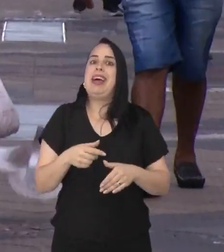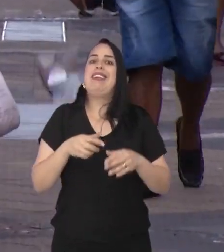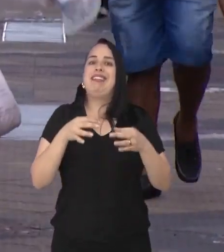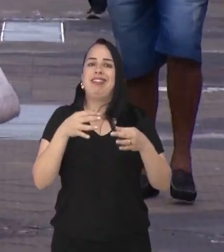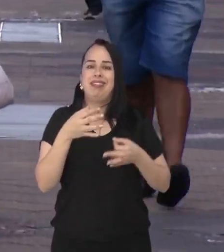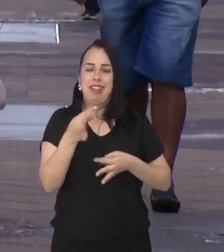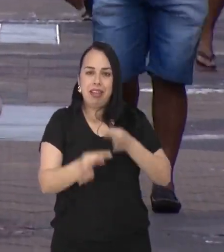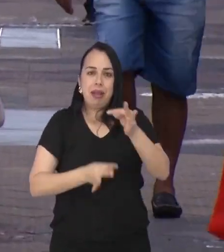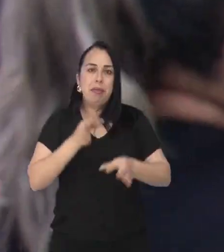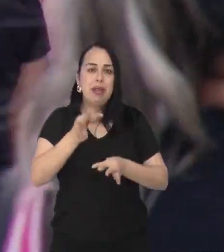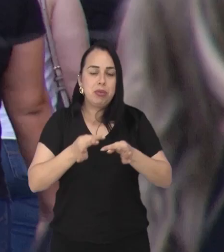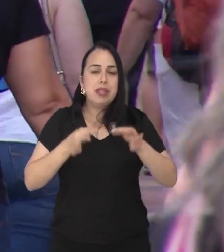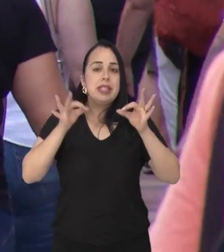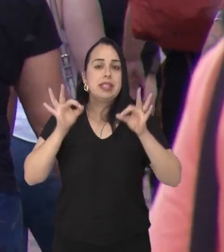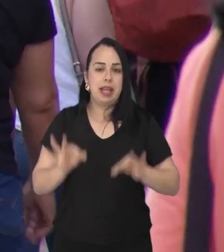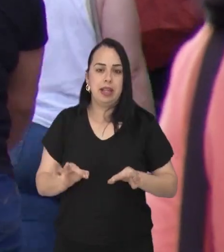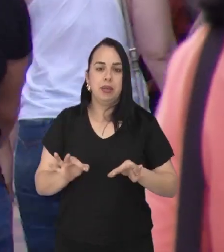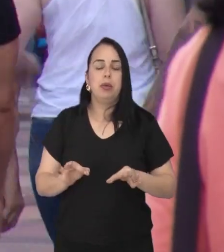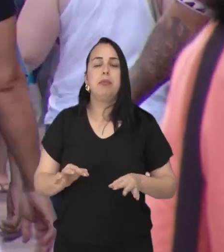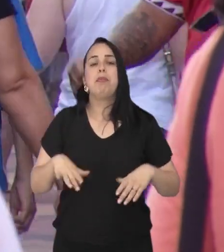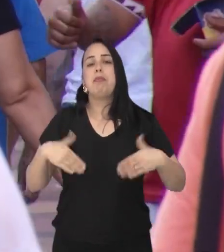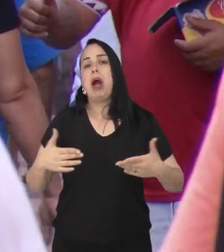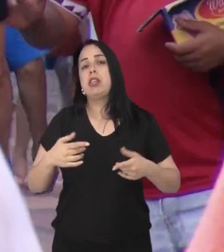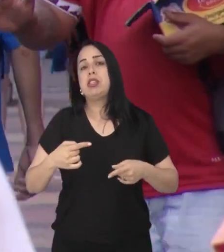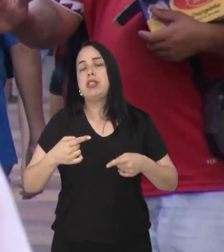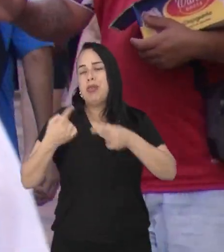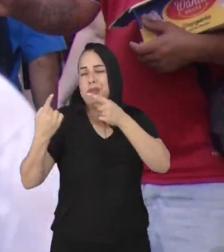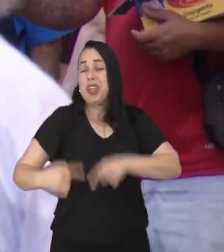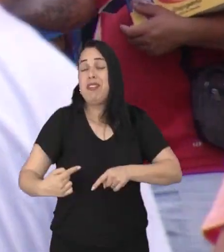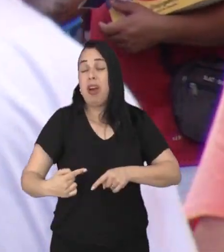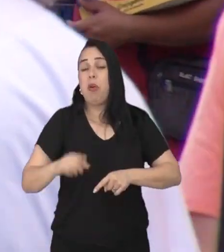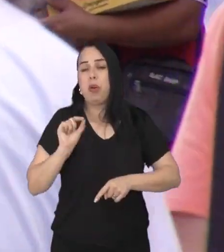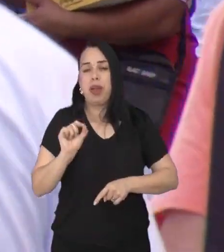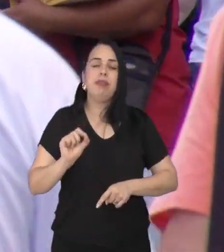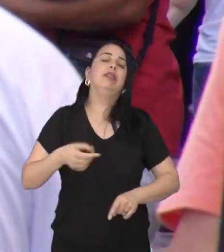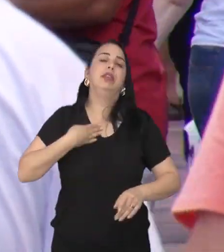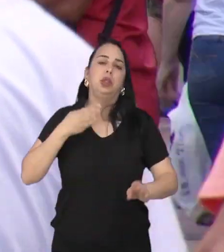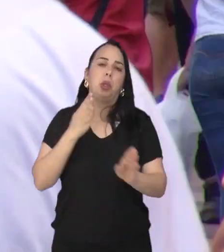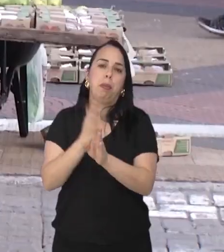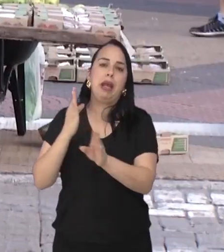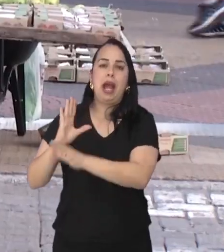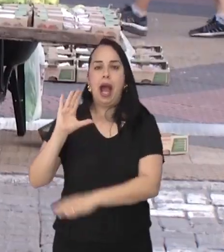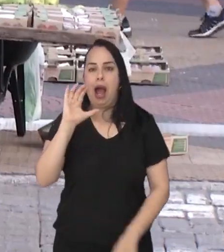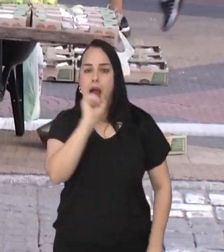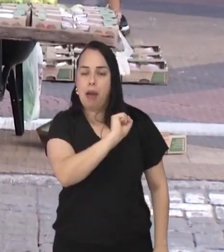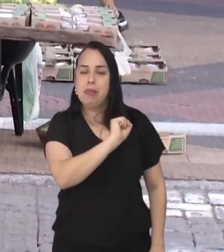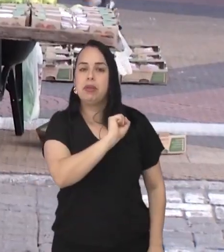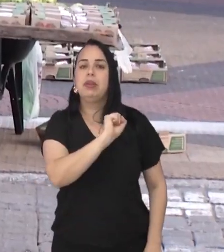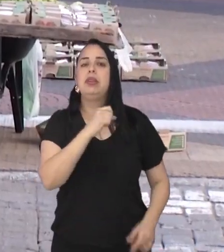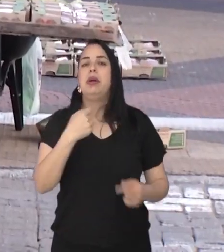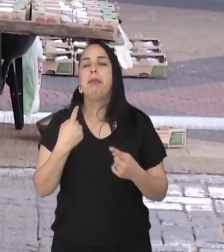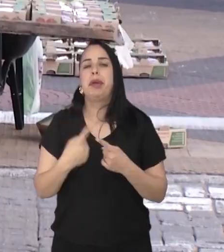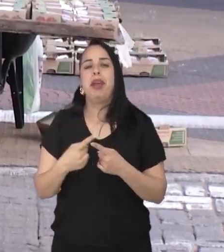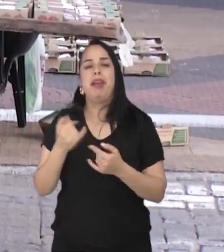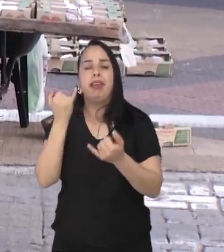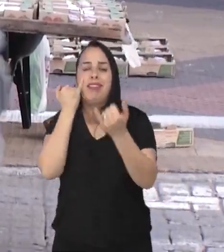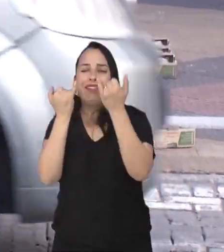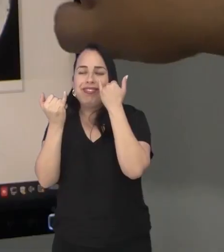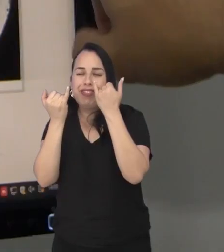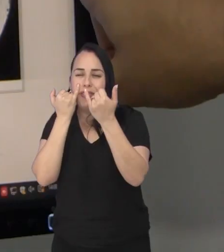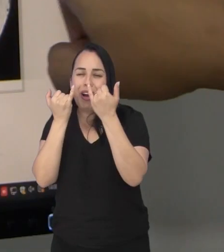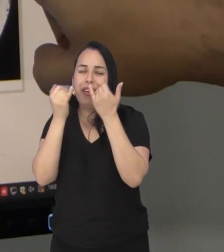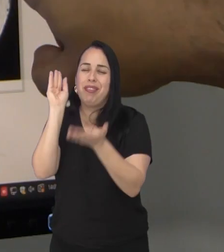da forma correta. O grande desafio está no diagnóstico precoce. Ainda há muita